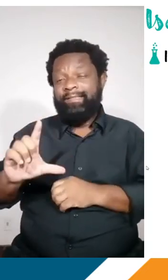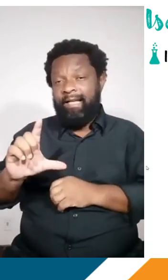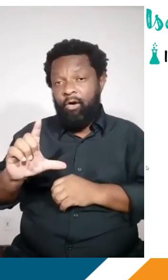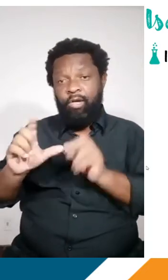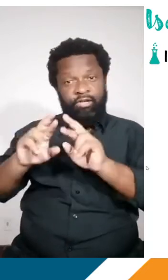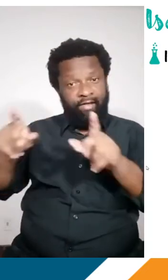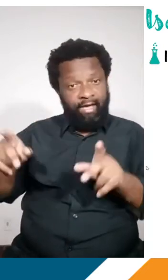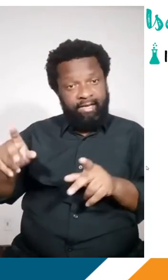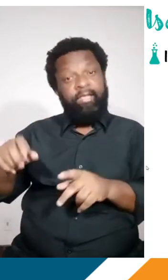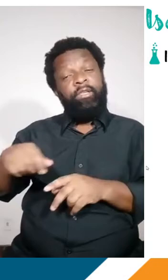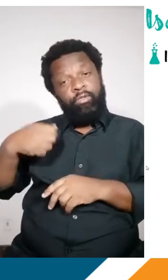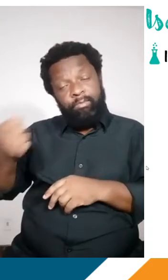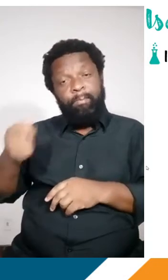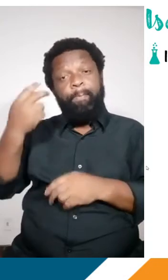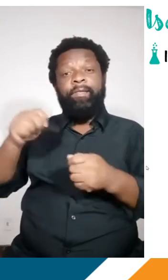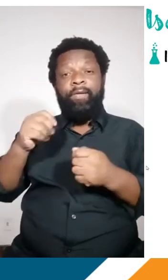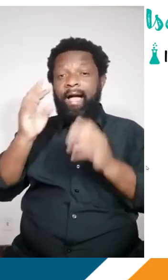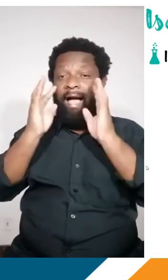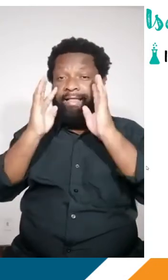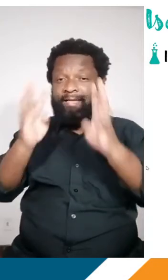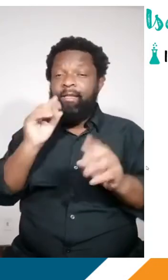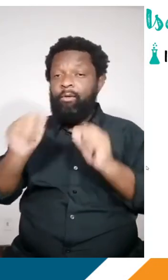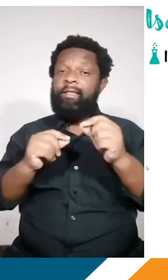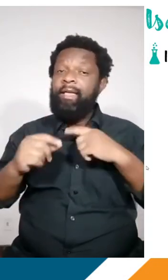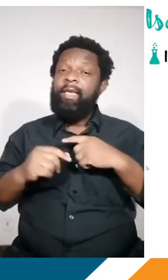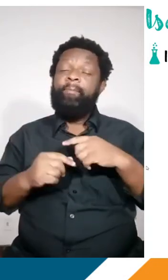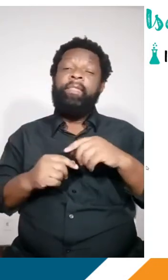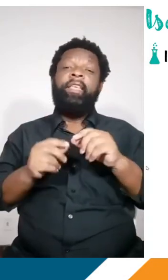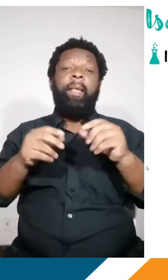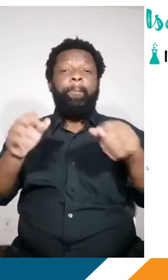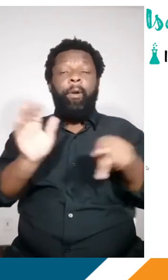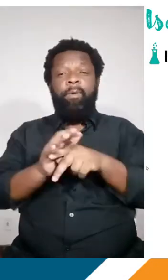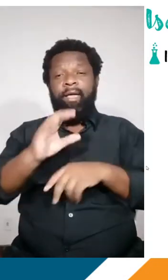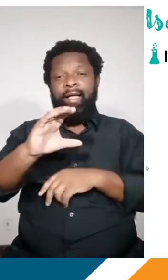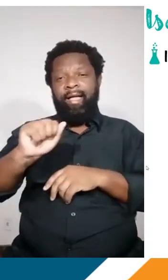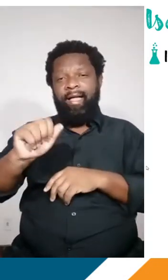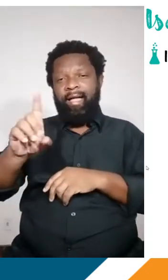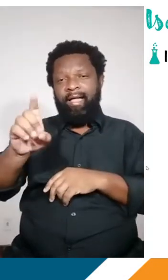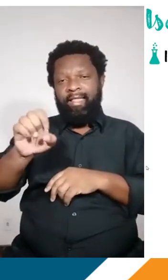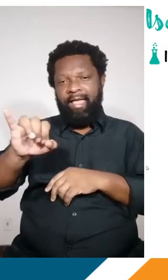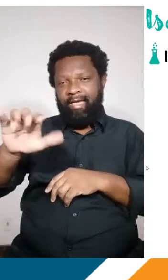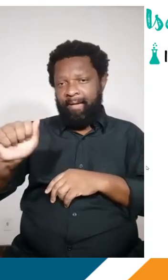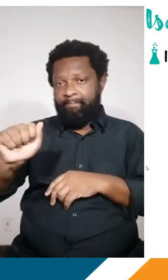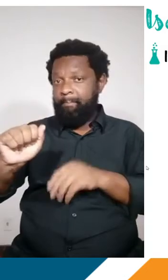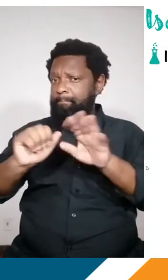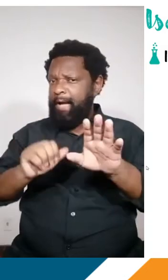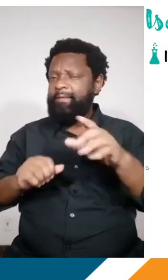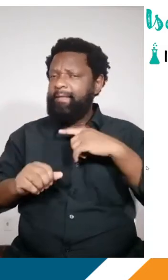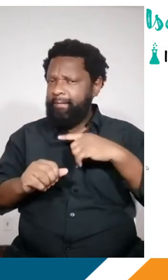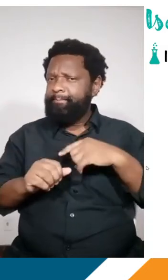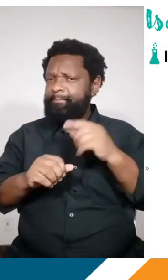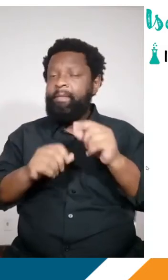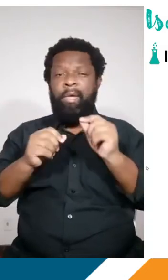da cadeia for diferente, eu preciso me atentar que eu tenho aí um caso de isomeria de cadeia. Só tem um problema: a gente ainda